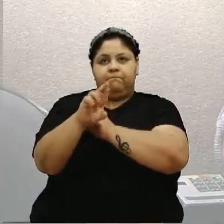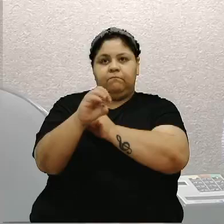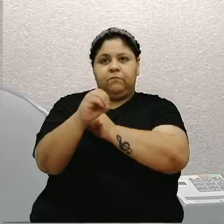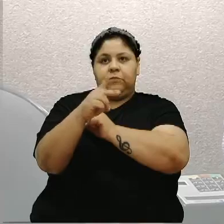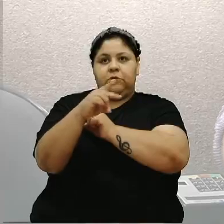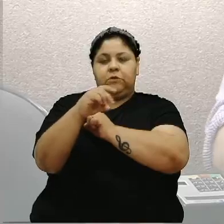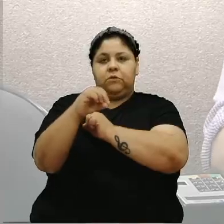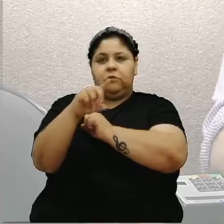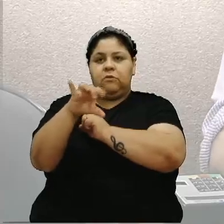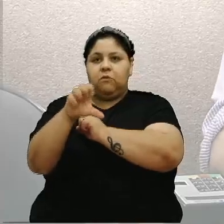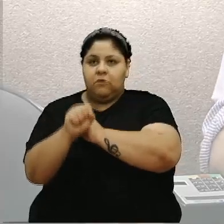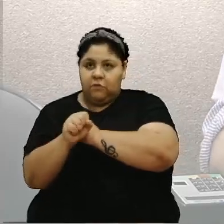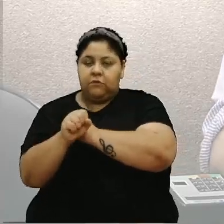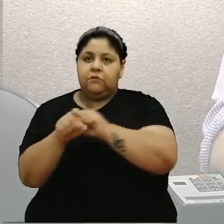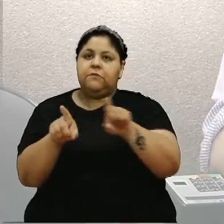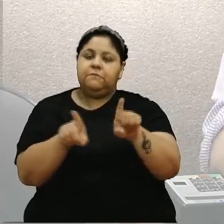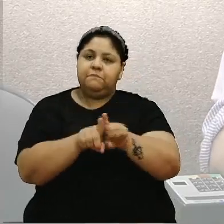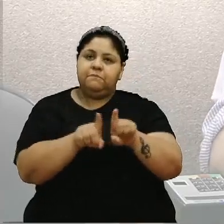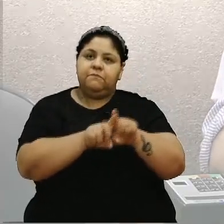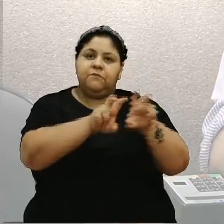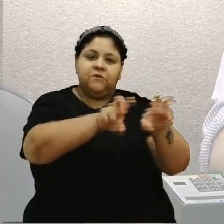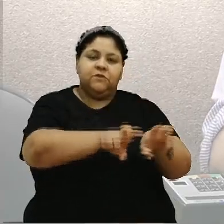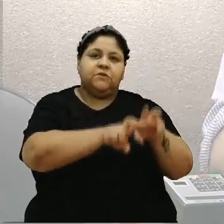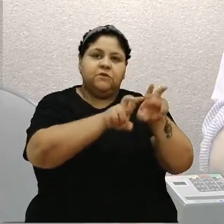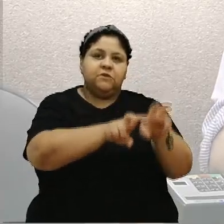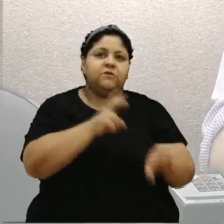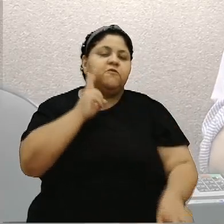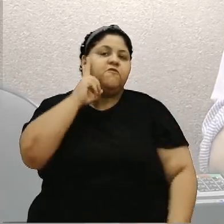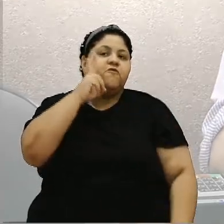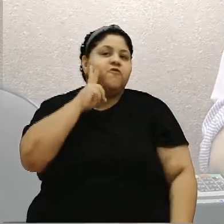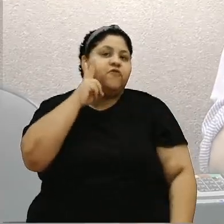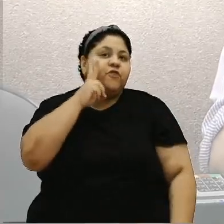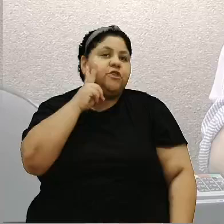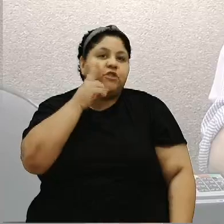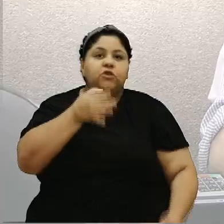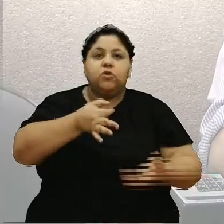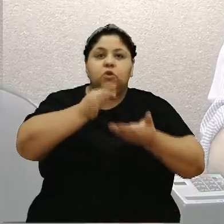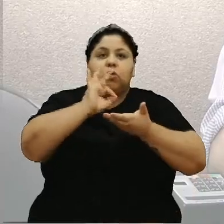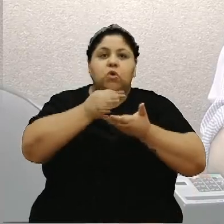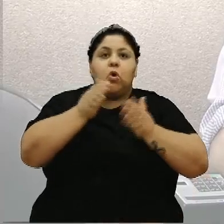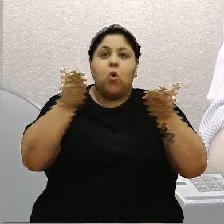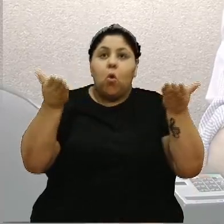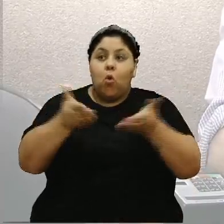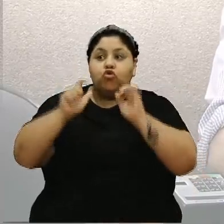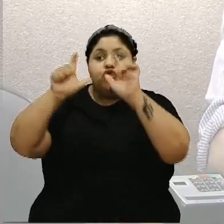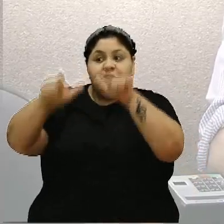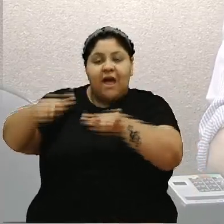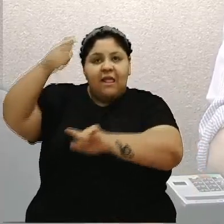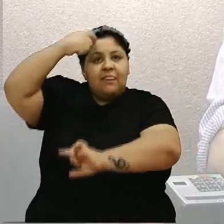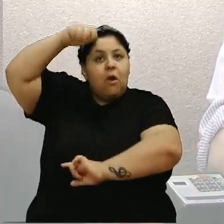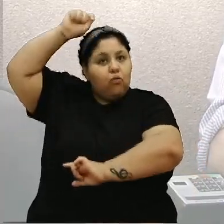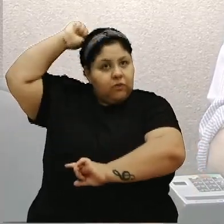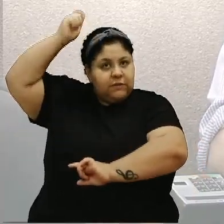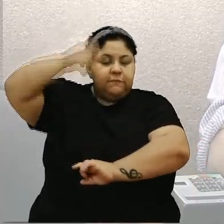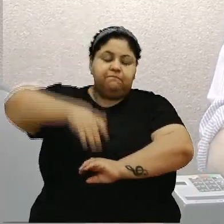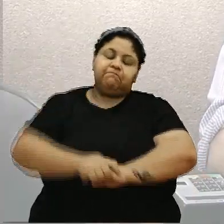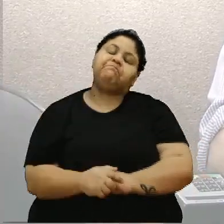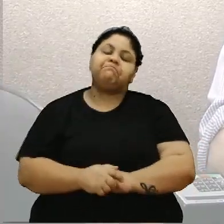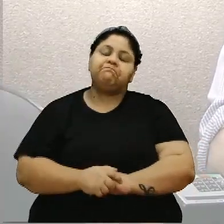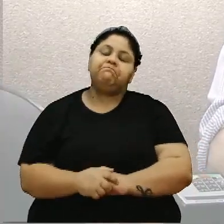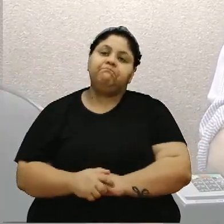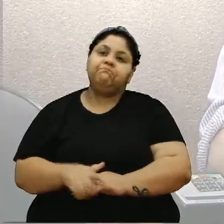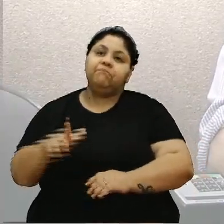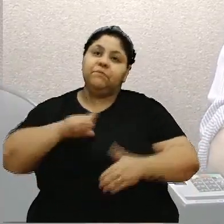Estação Experimental de Vitivinicultura e Enologia, hoje área da Universidade de Caxias do Sul. Desempenhou